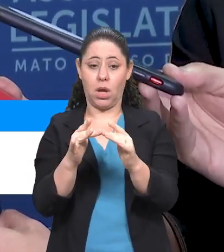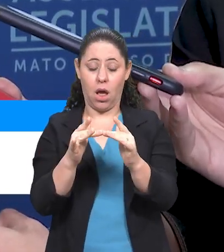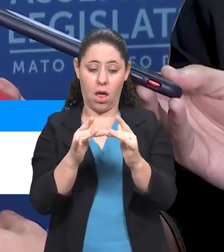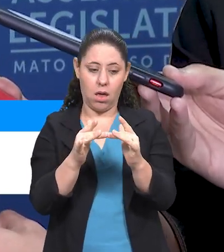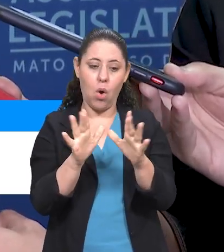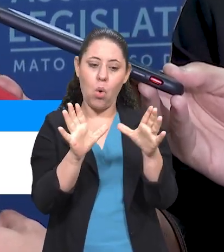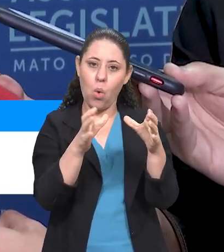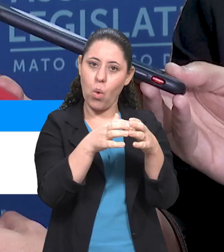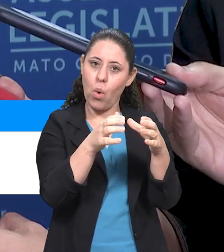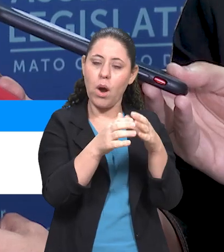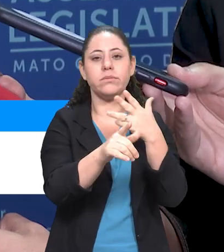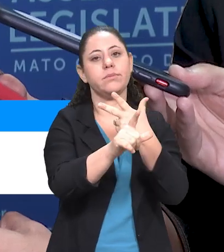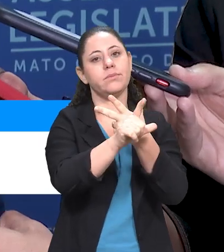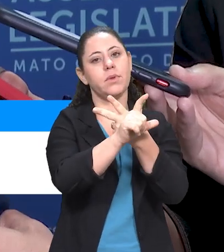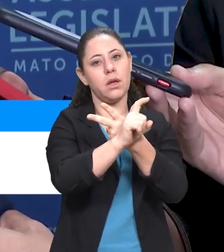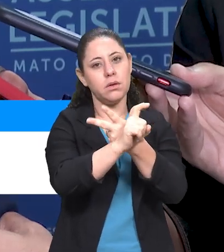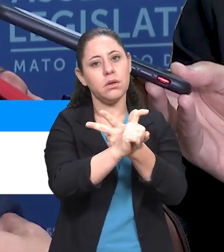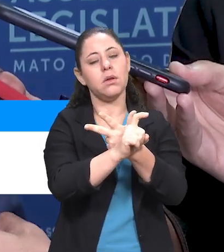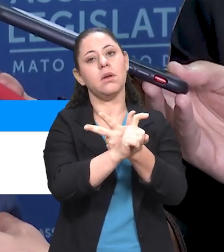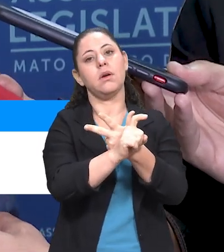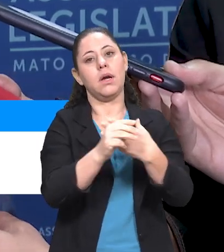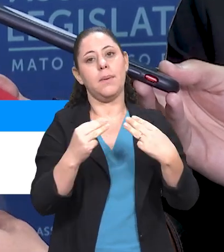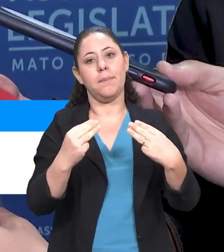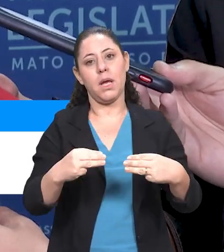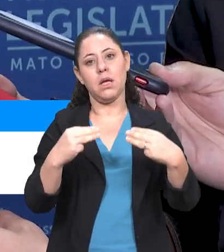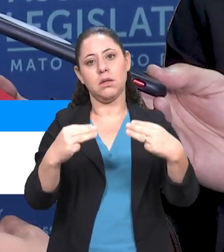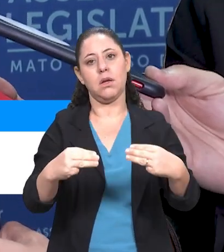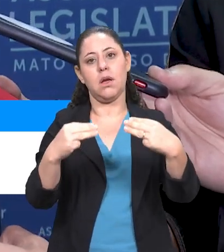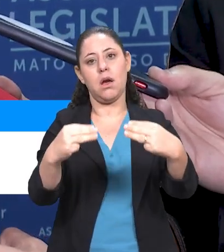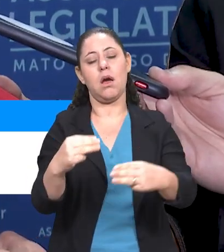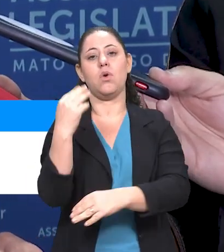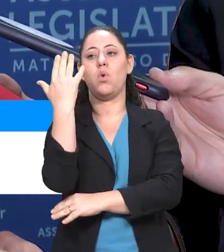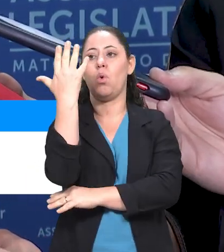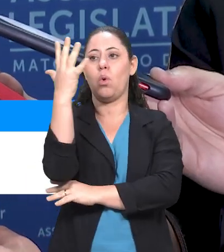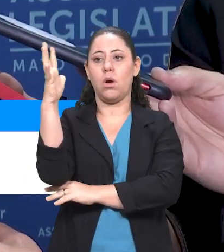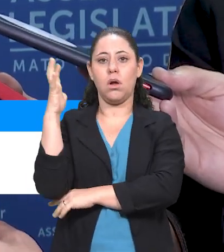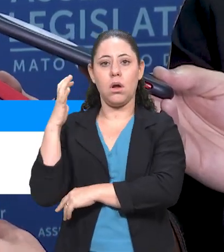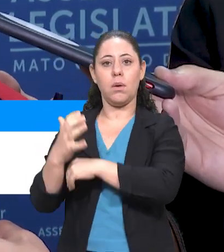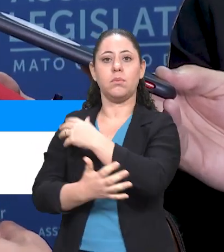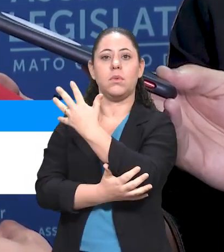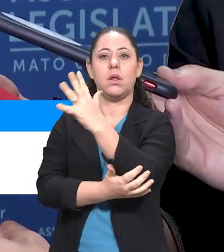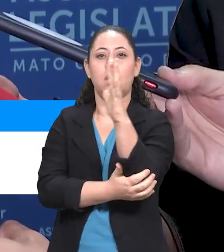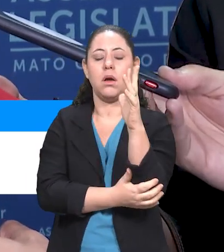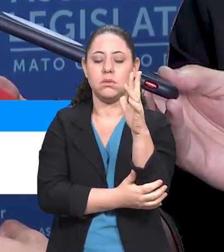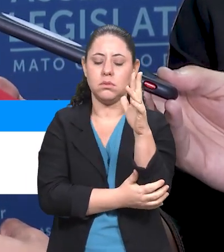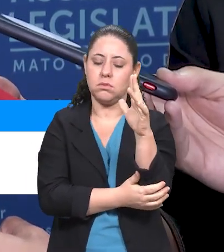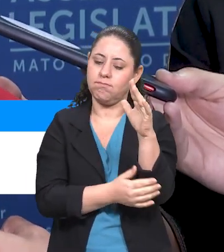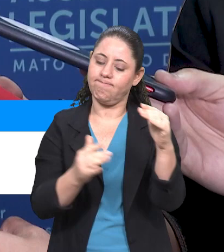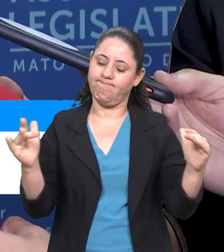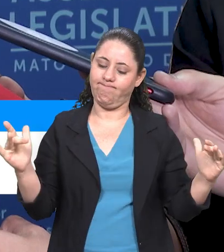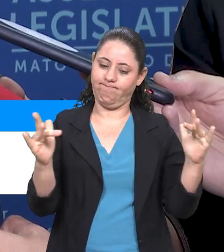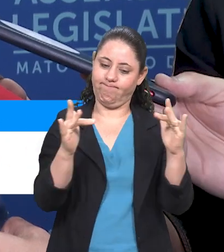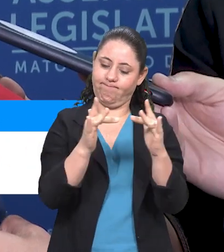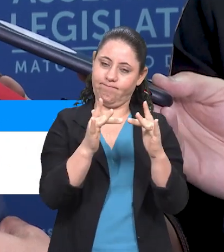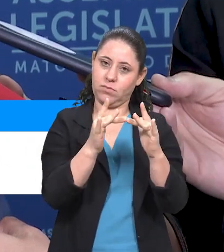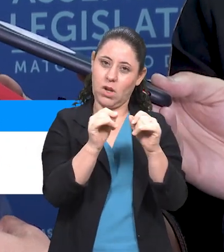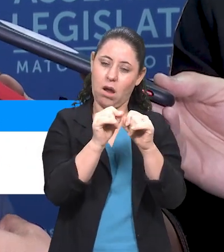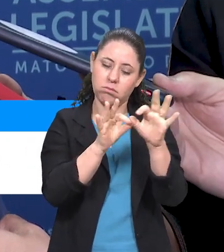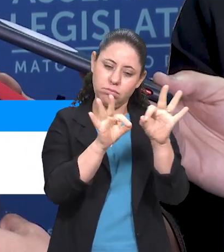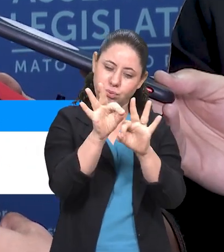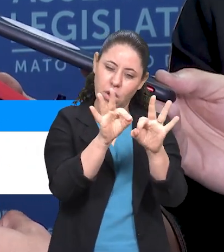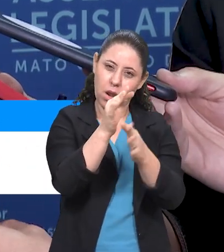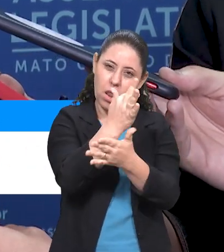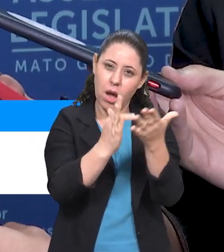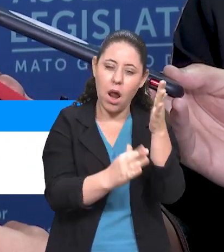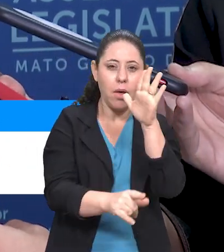equipe do Poder Executivo e do ministério de meio ambiente que eh buscou um consenso para que fizesse uma lei